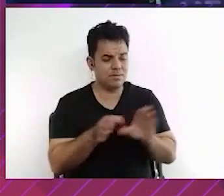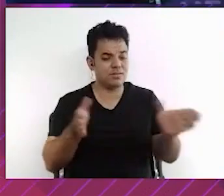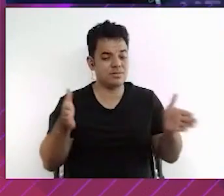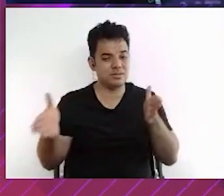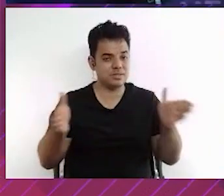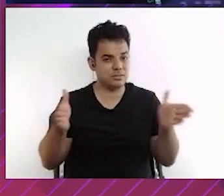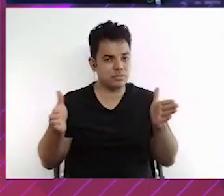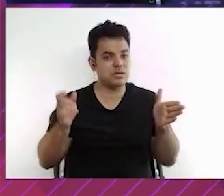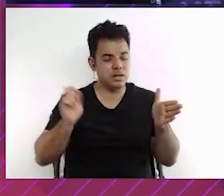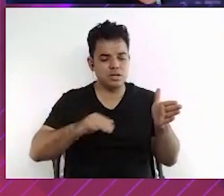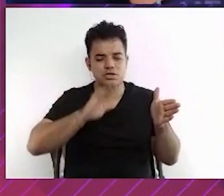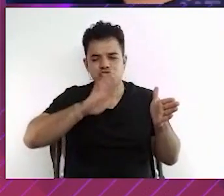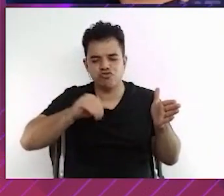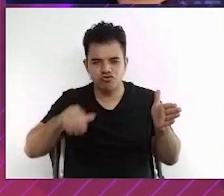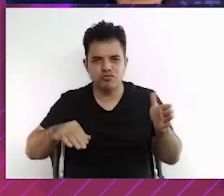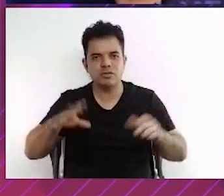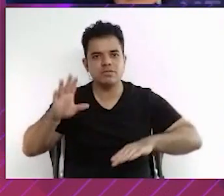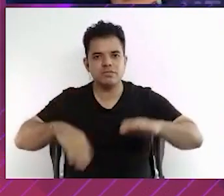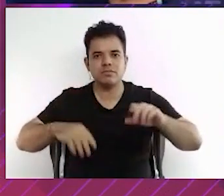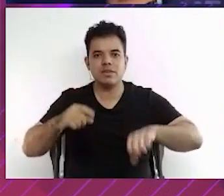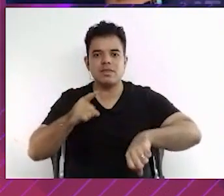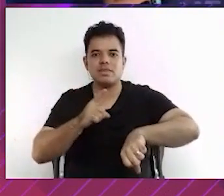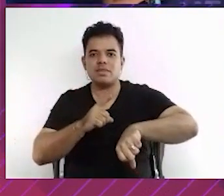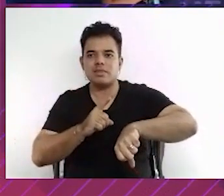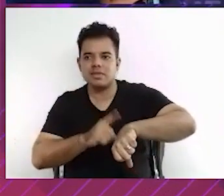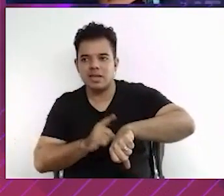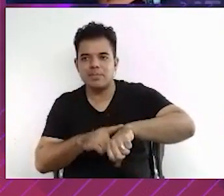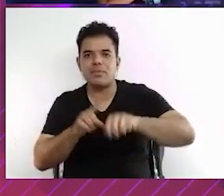tendência, sazonalidade e resíduo.